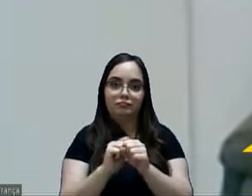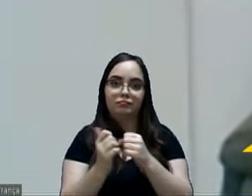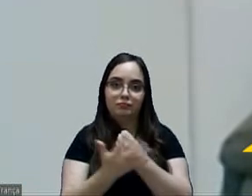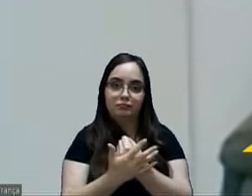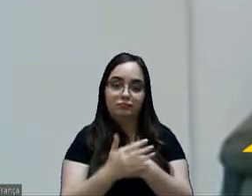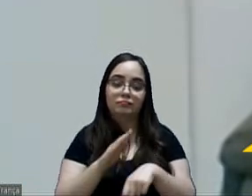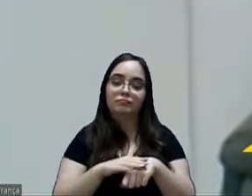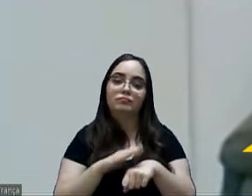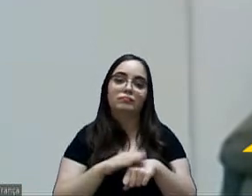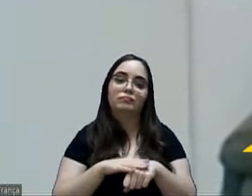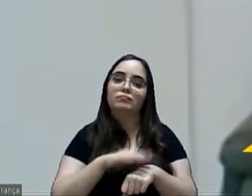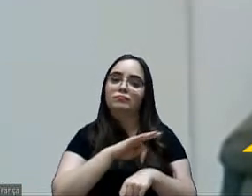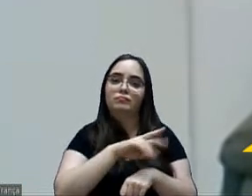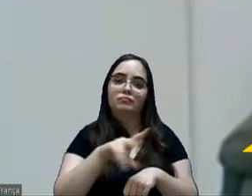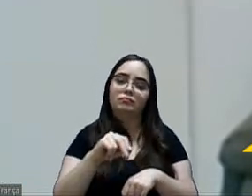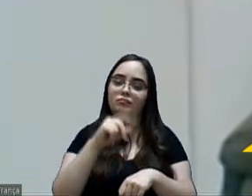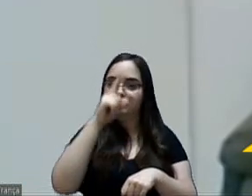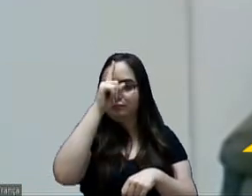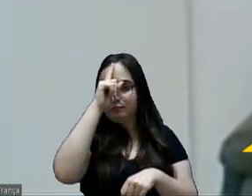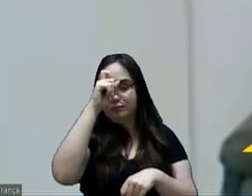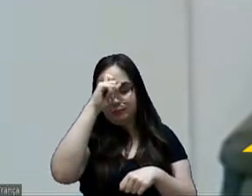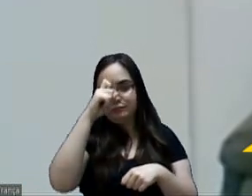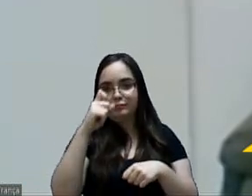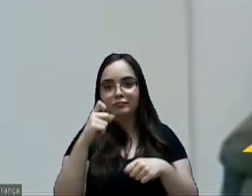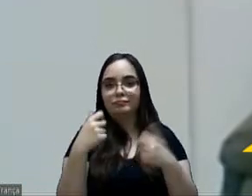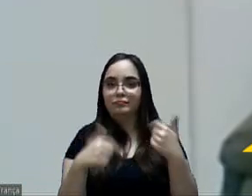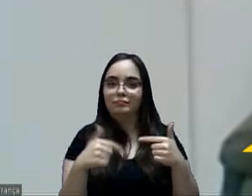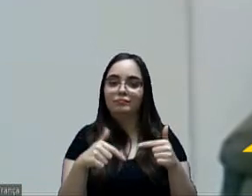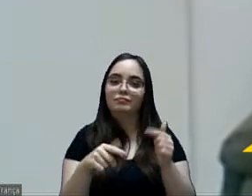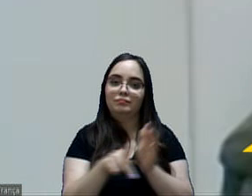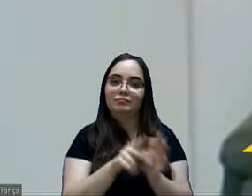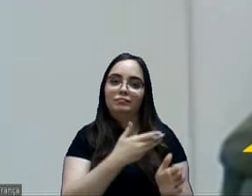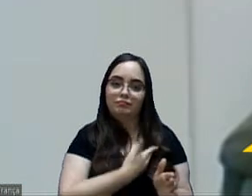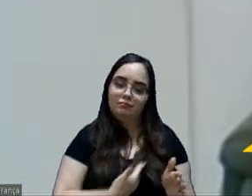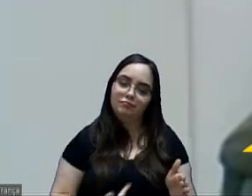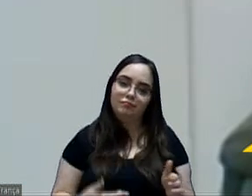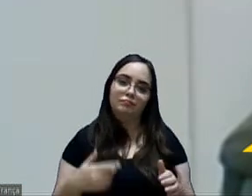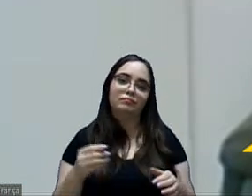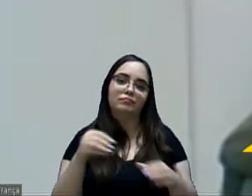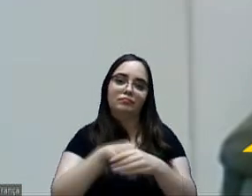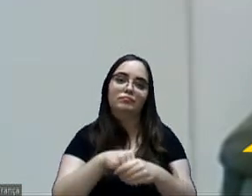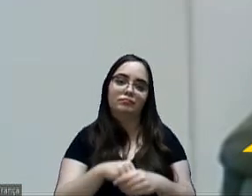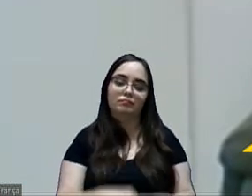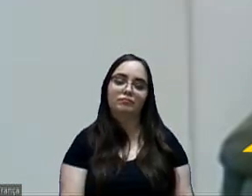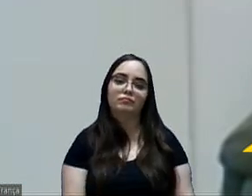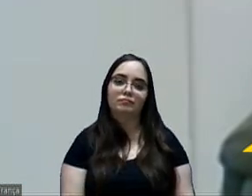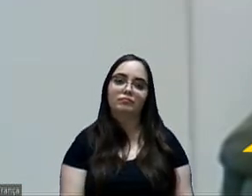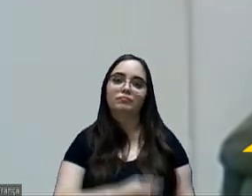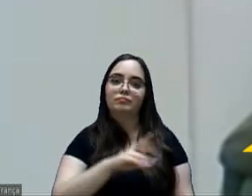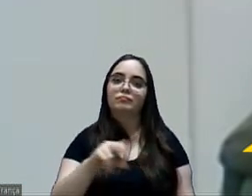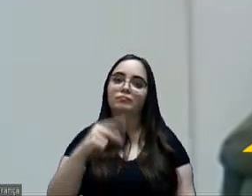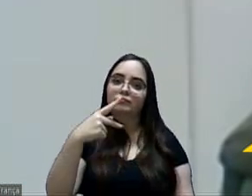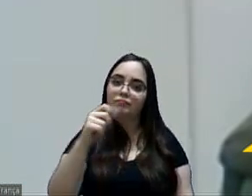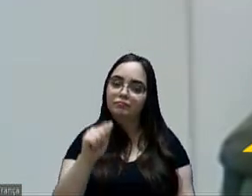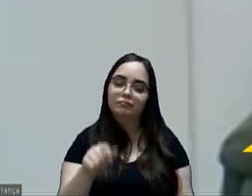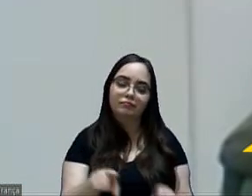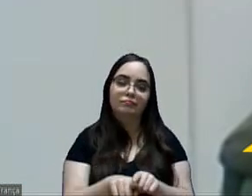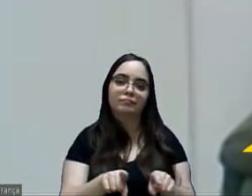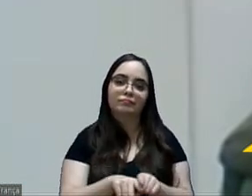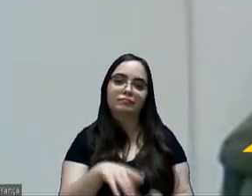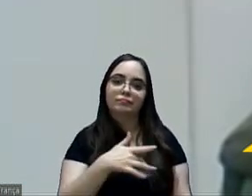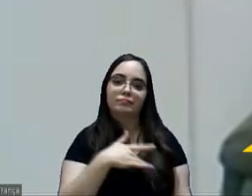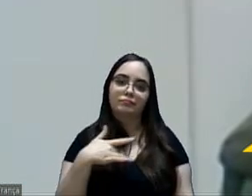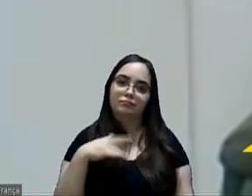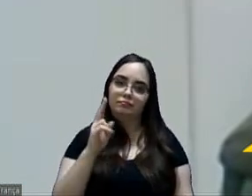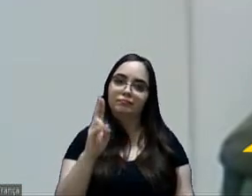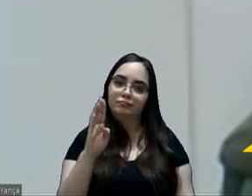municipais, os médicos do sistema que foram para lá. Se o os PAs, se as unidades de saúde, se não pode atender